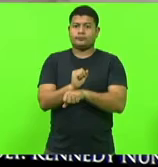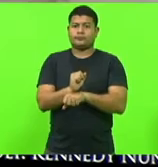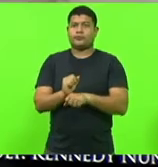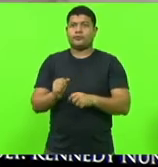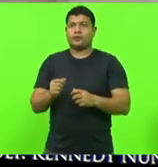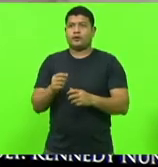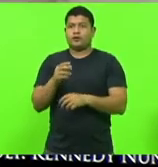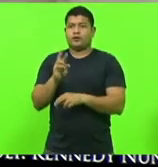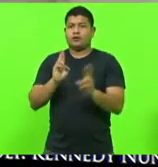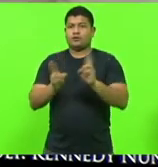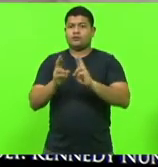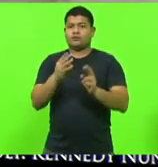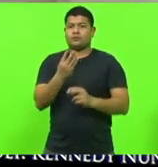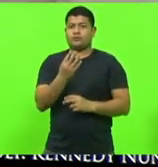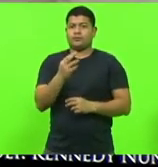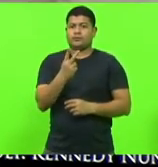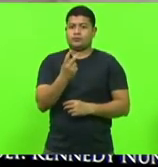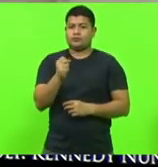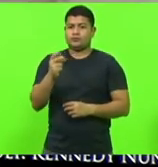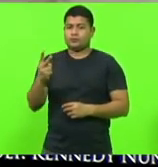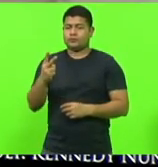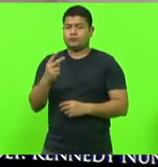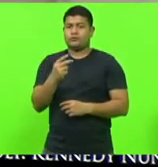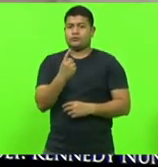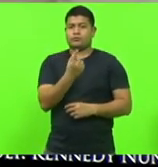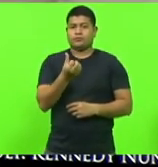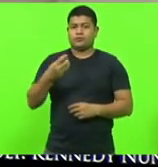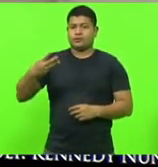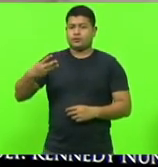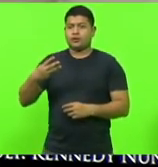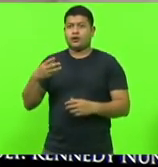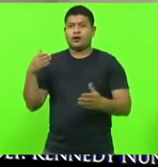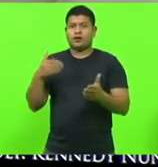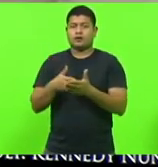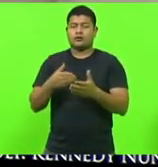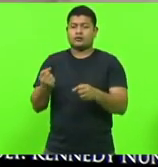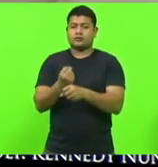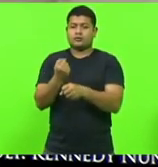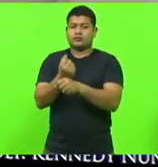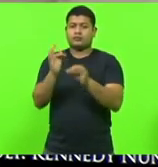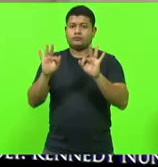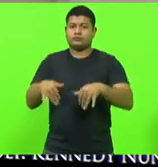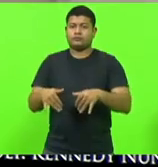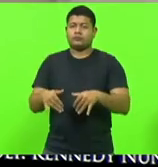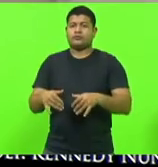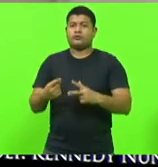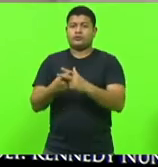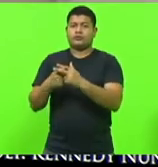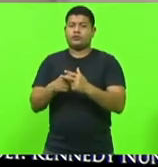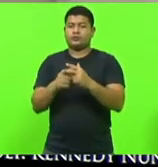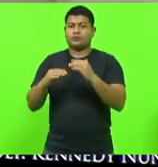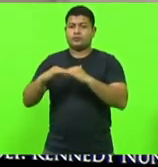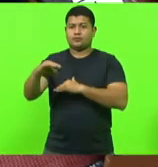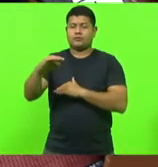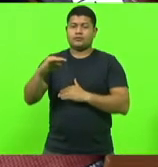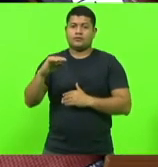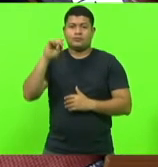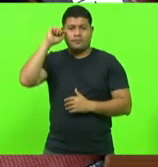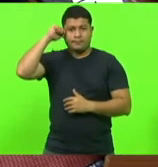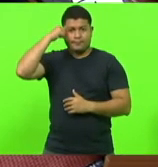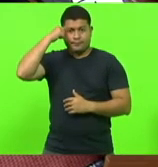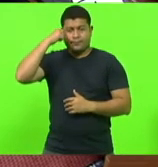-282 e BR-163, enquanto não houver o término da obra de recuperação da malha viária. Em discussão.